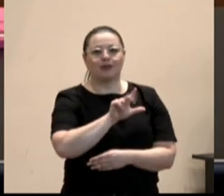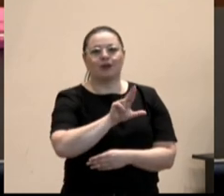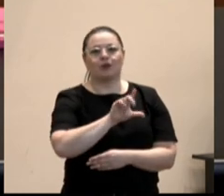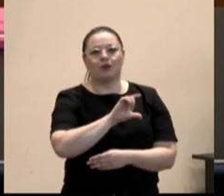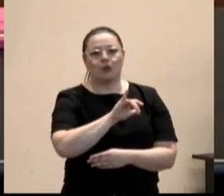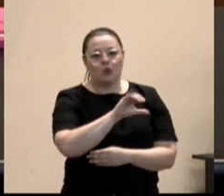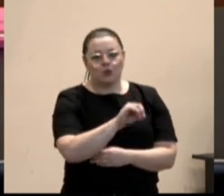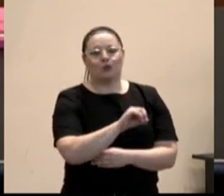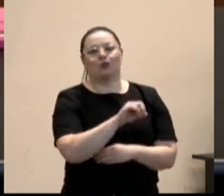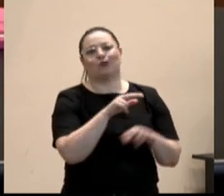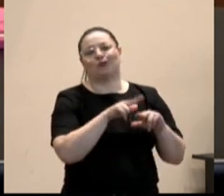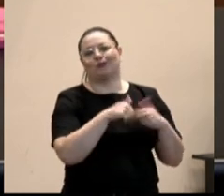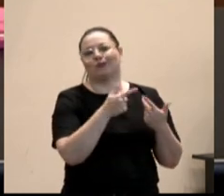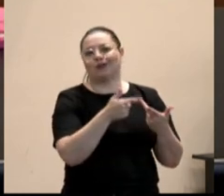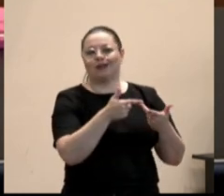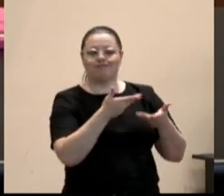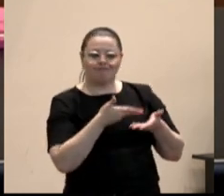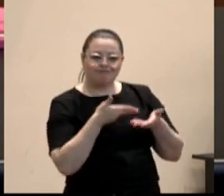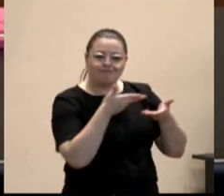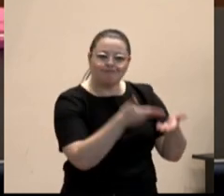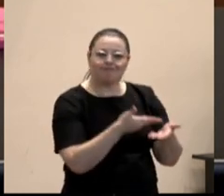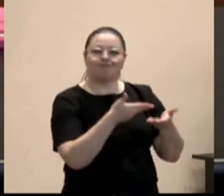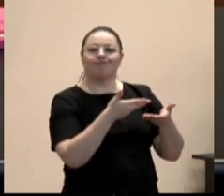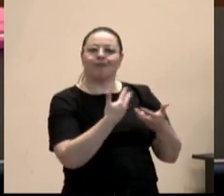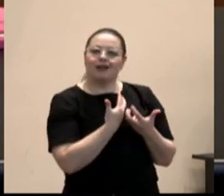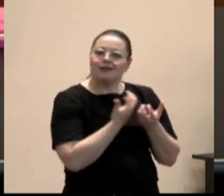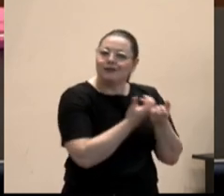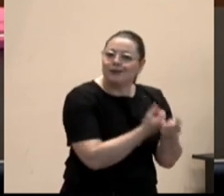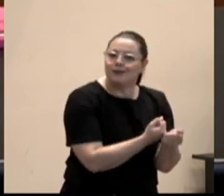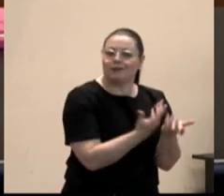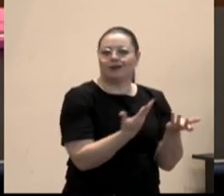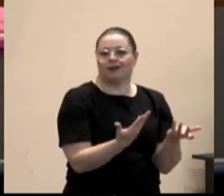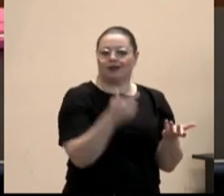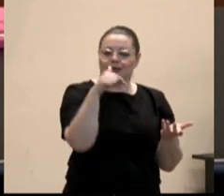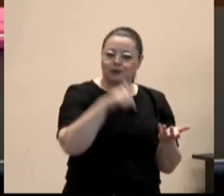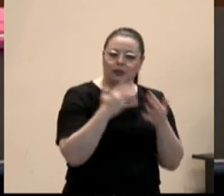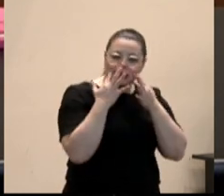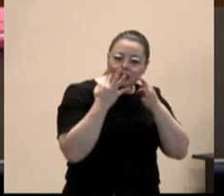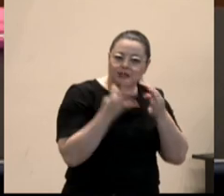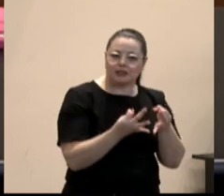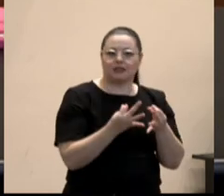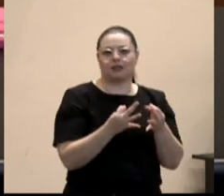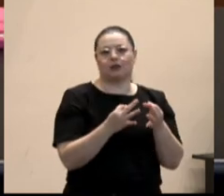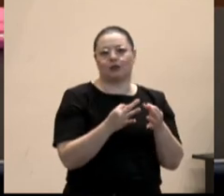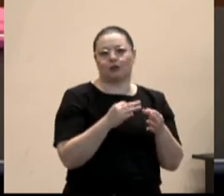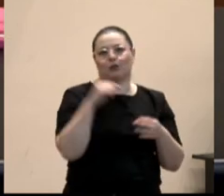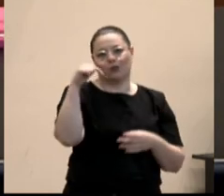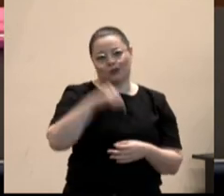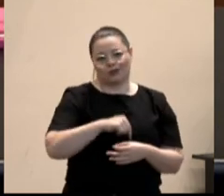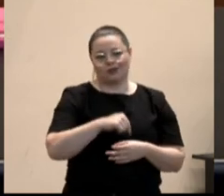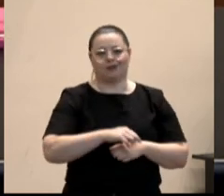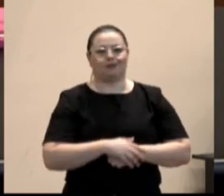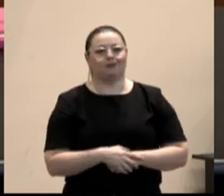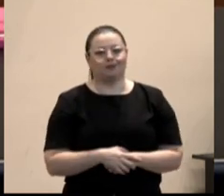a recepção, acolhimento e atenção nos dada durante toda a nossa